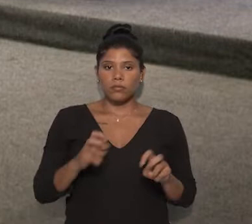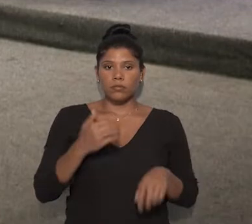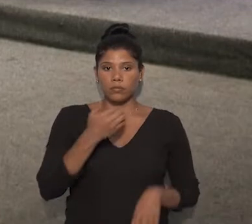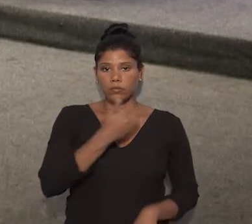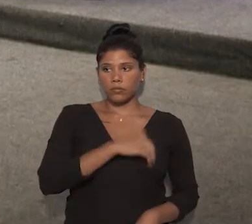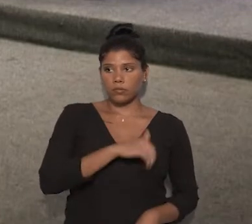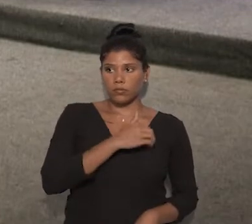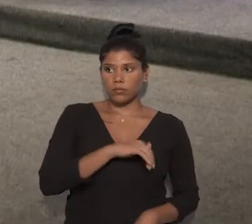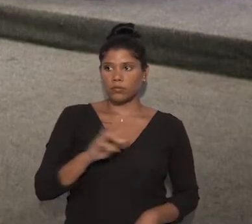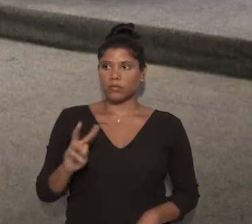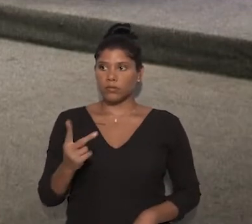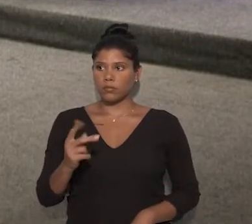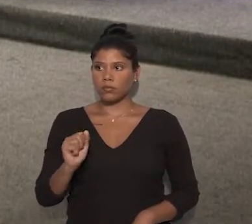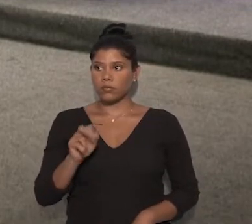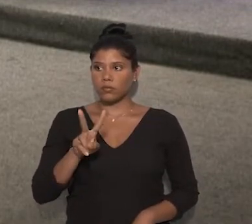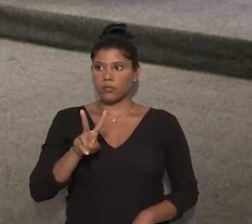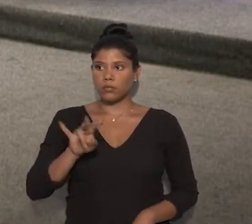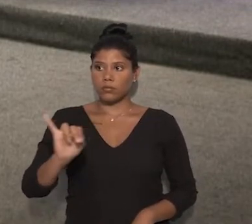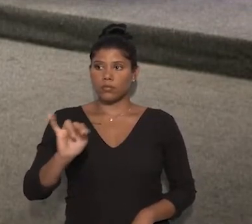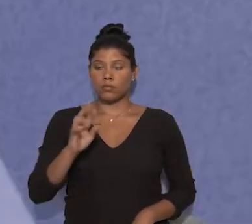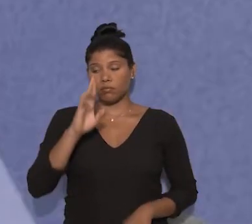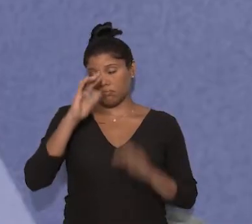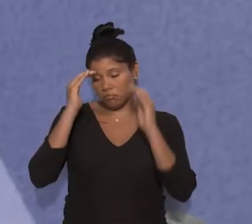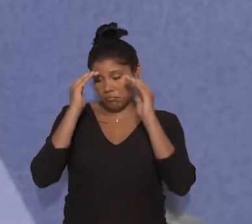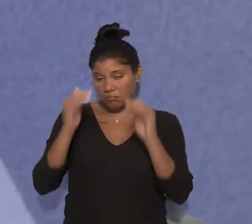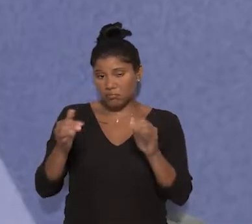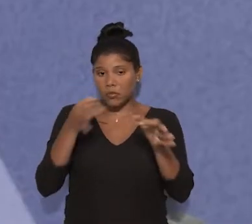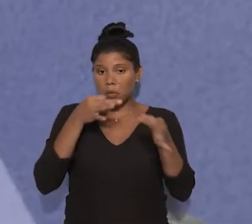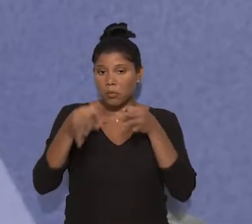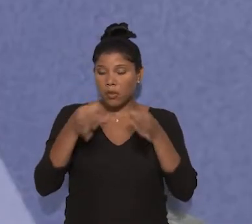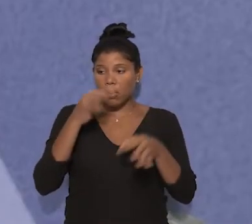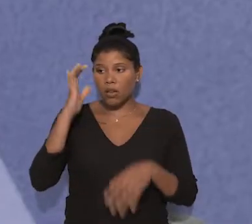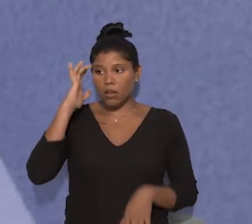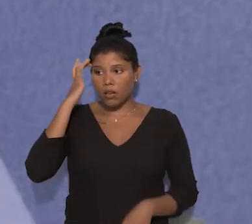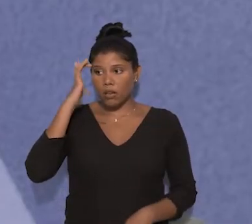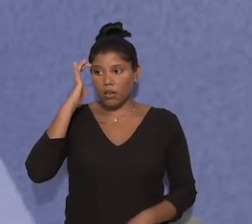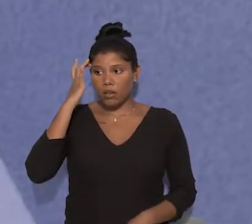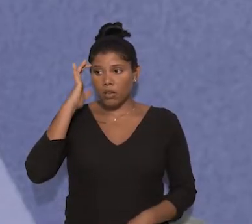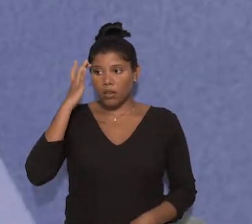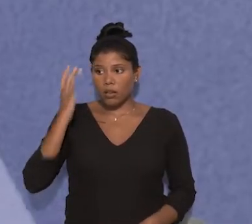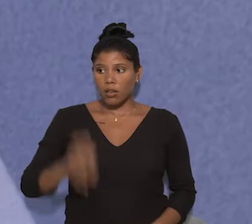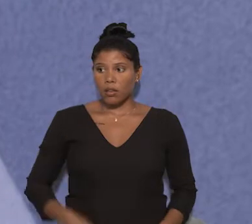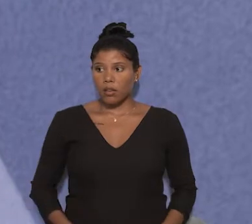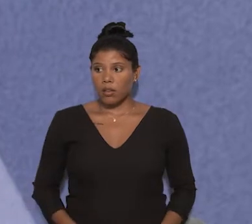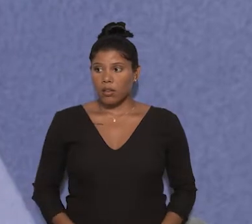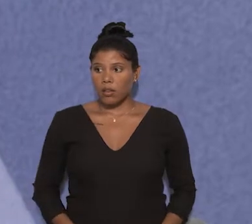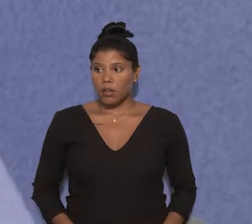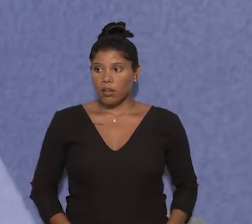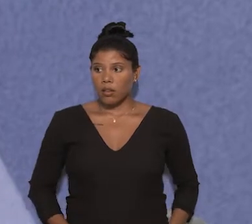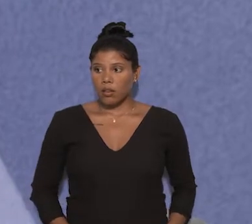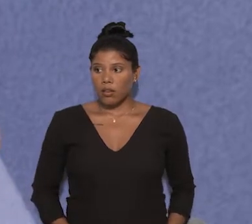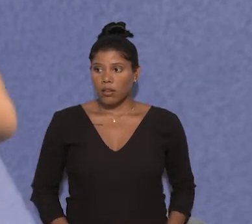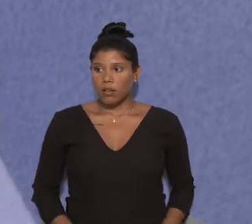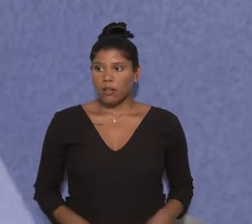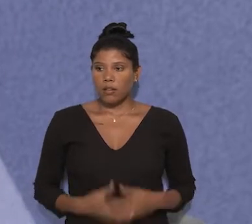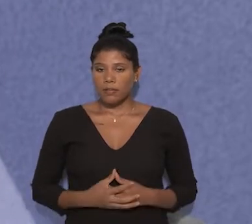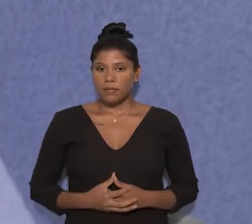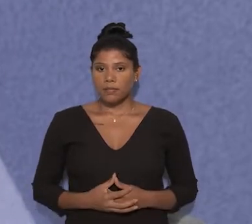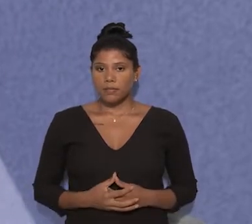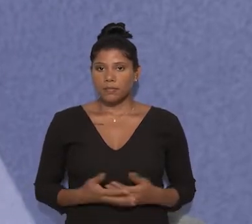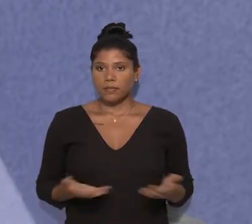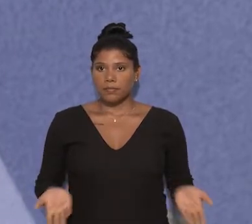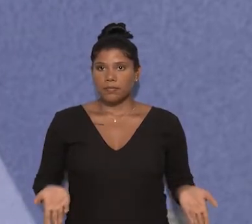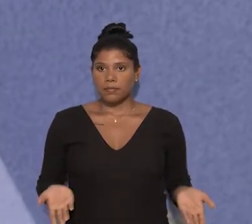eu respeito muito as opiniões, evidentemente. Acho que tem que... Ainda bem, né? Tem que respeitar. Você podia fazer. Não, é